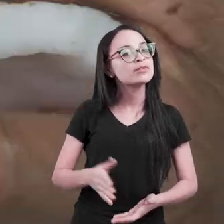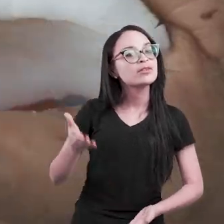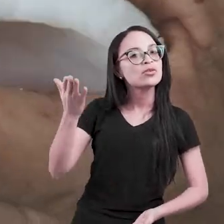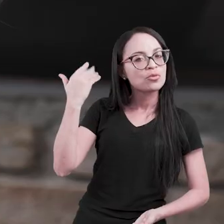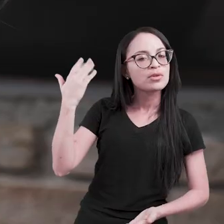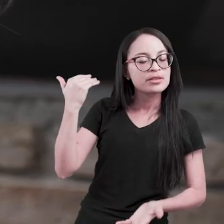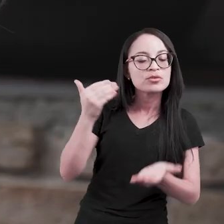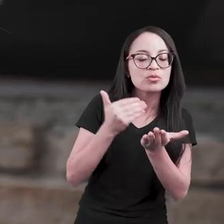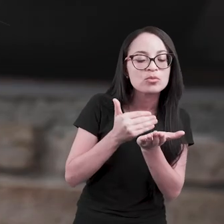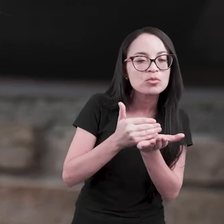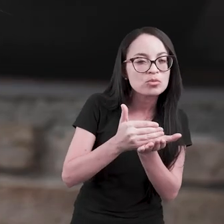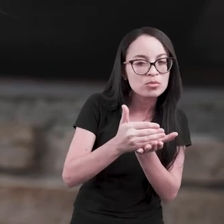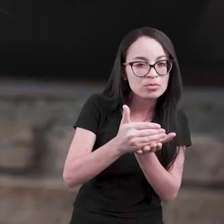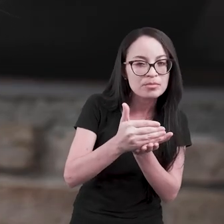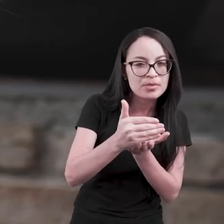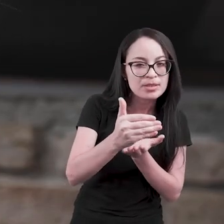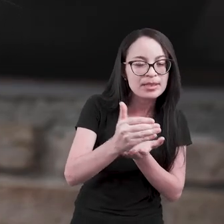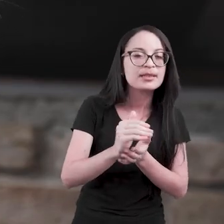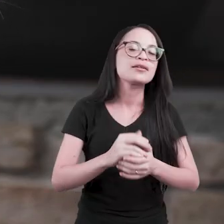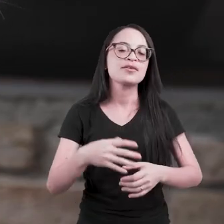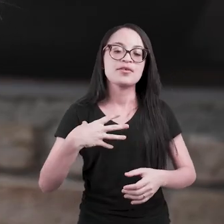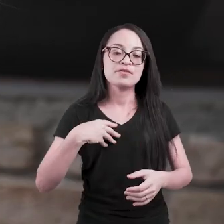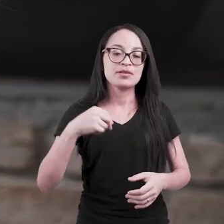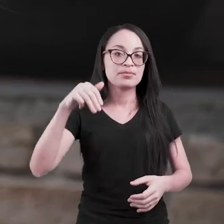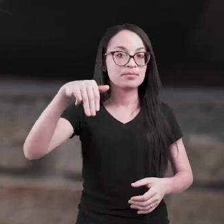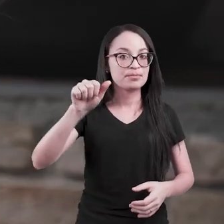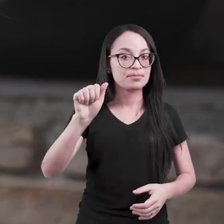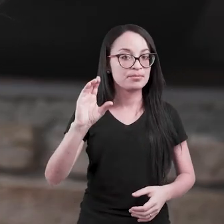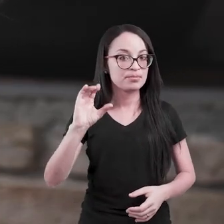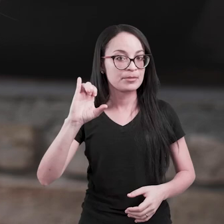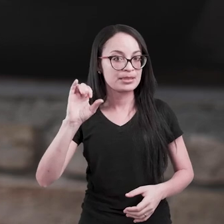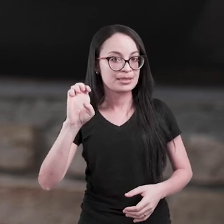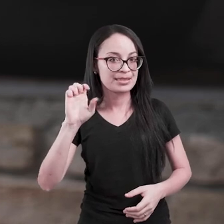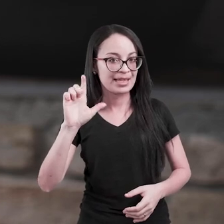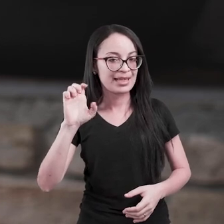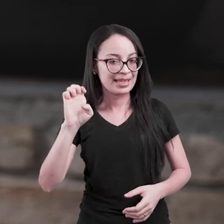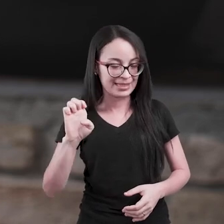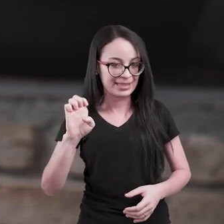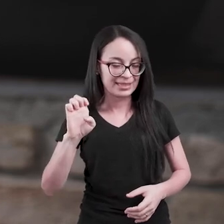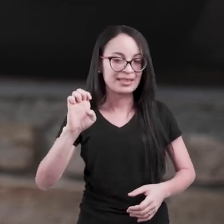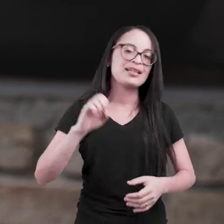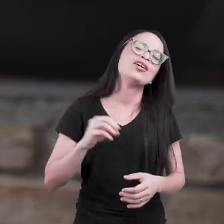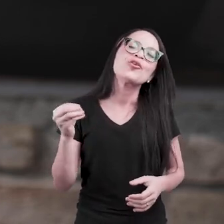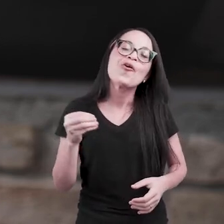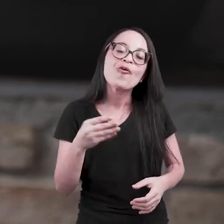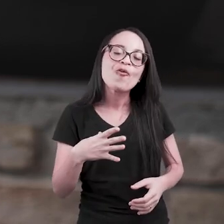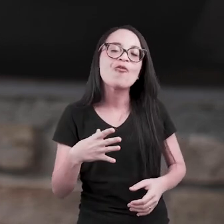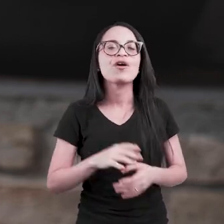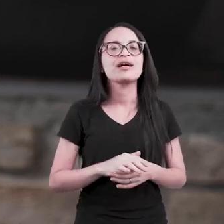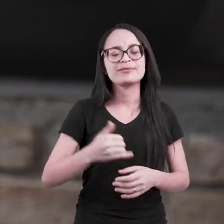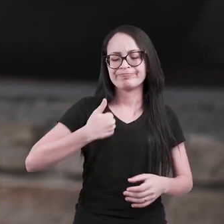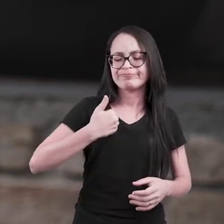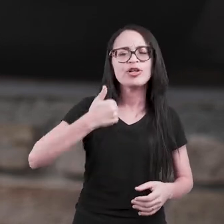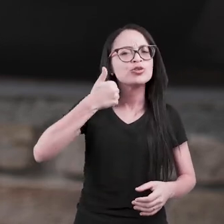Quando eu comecei, Maciele tinha 1 ano e pouco, a caçula. As outras